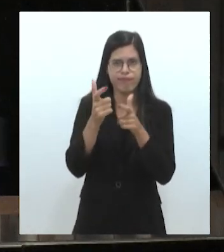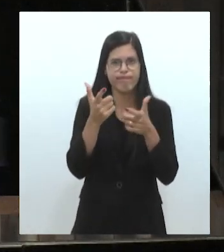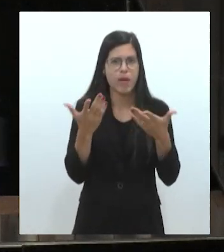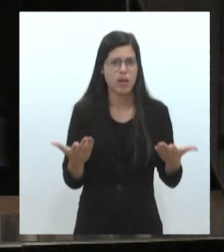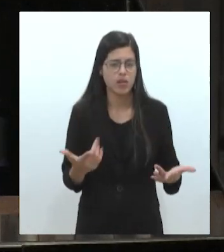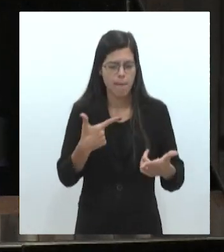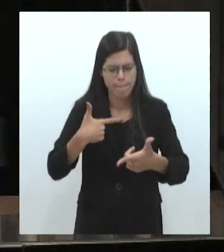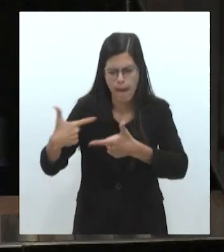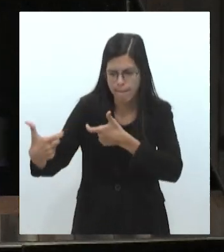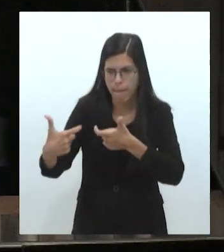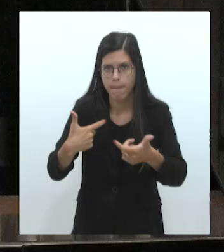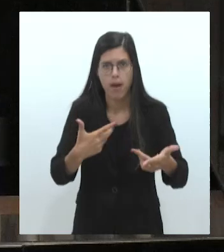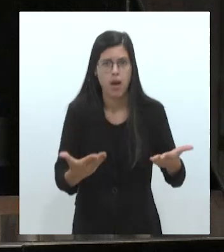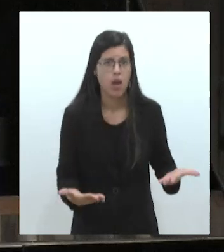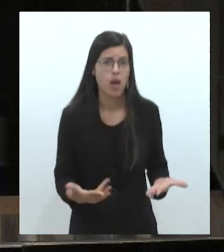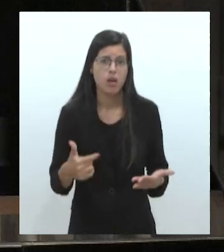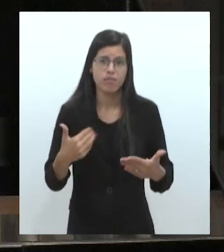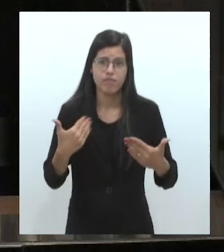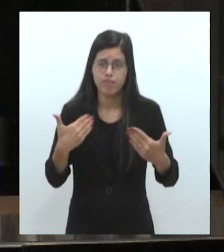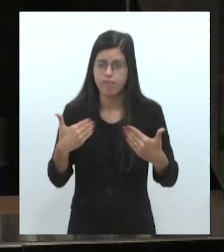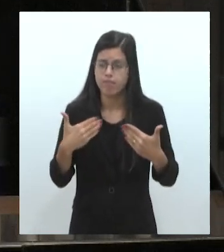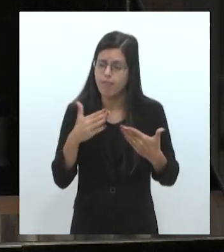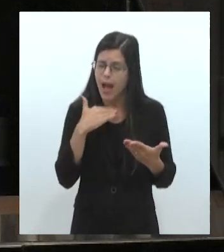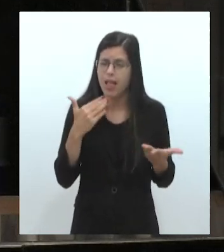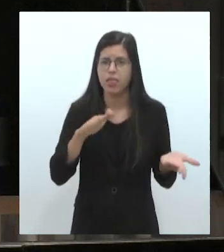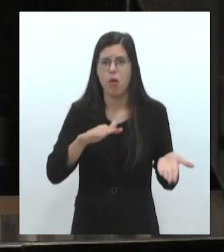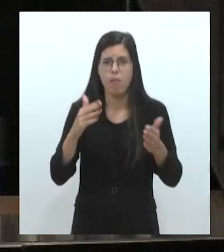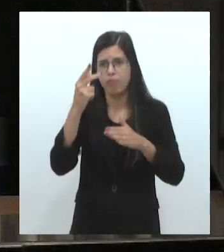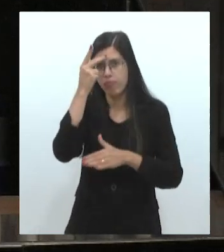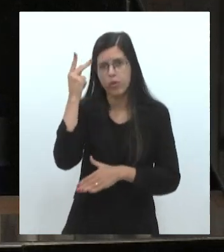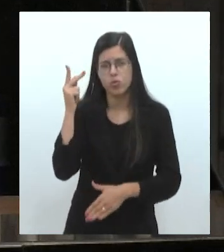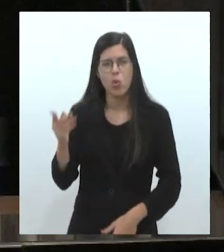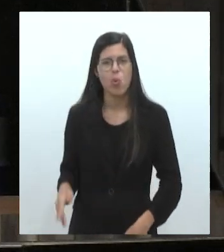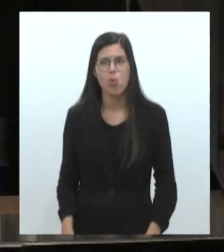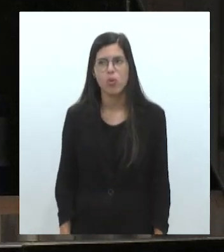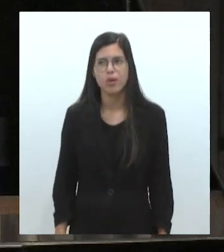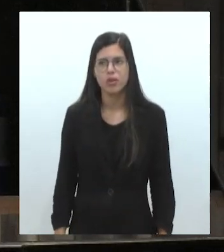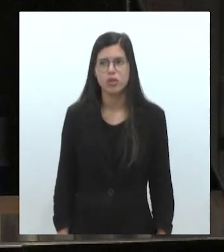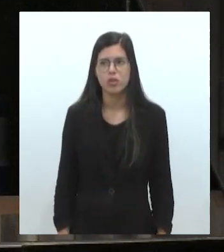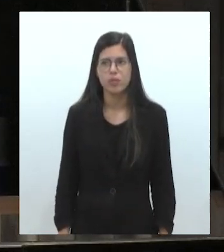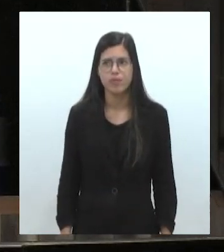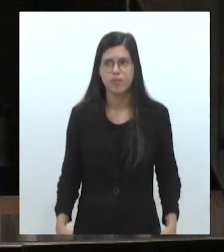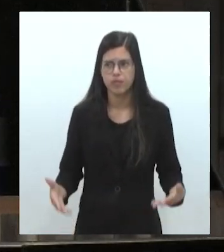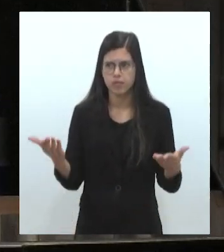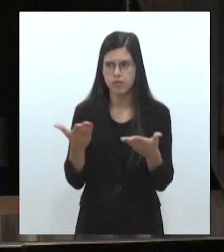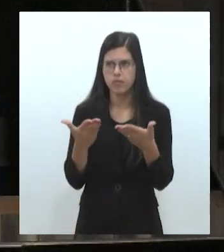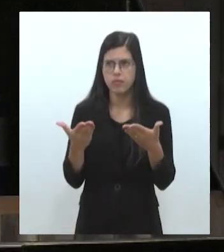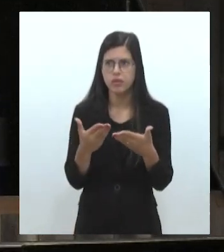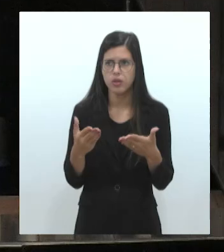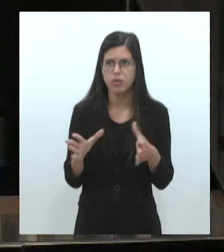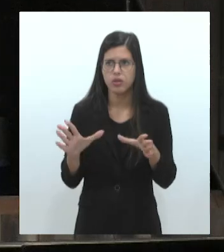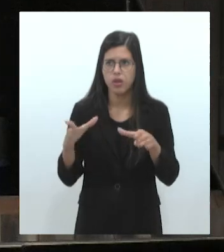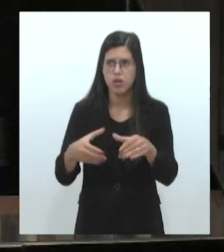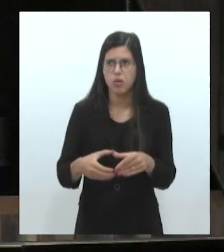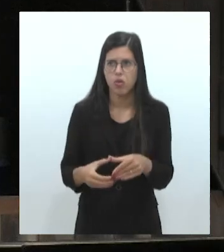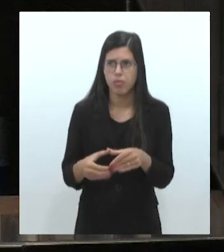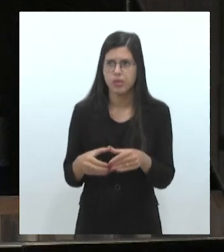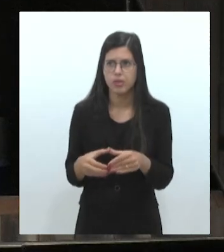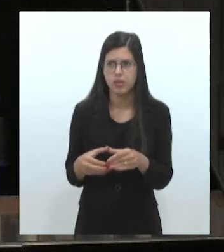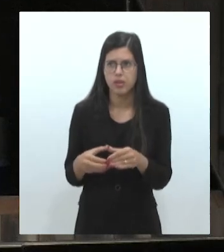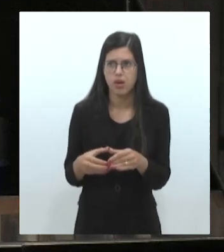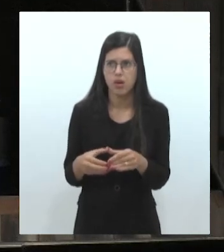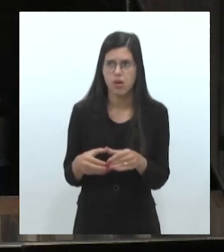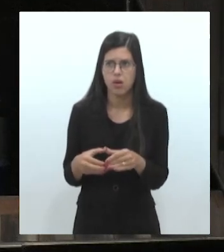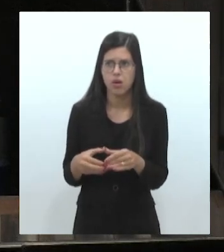favela. Acerta corpos, atravessa vidas que não deveria atravessar. A gente hoje recebe na comissão, mesmo que a comissão